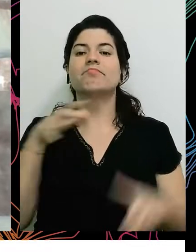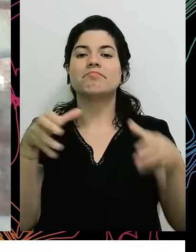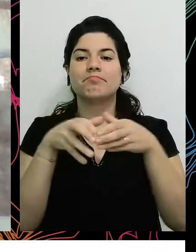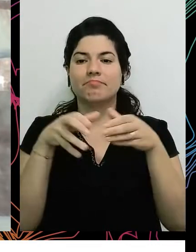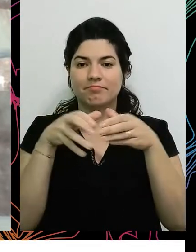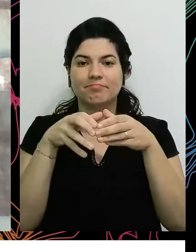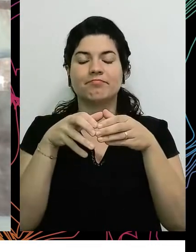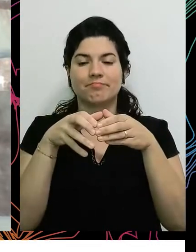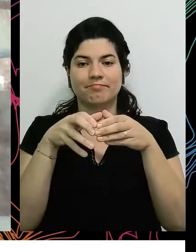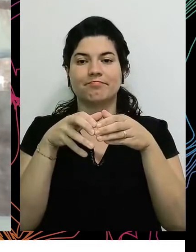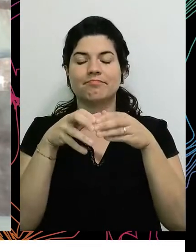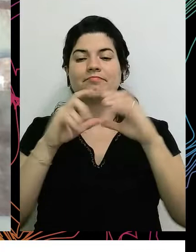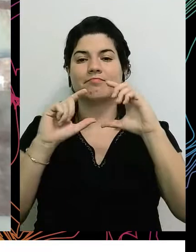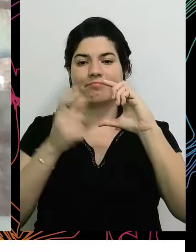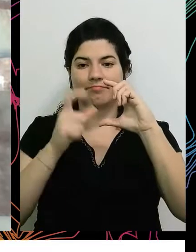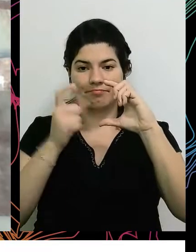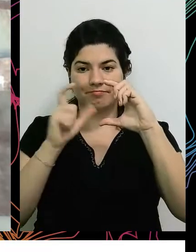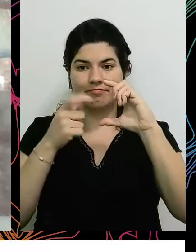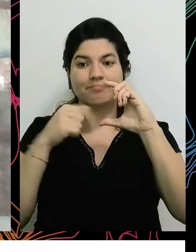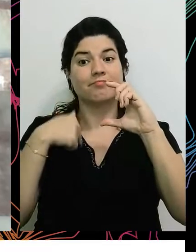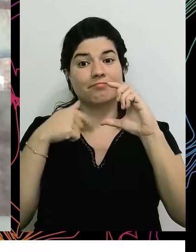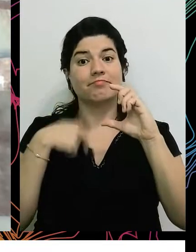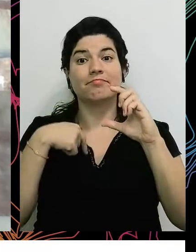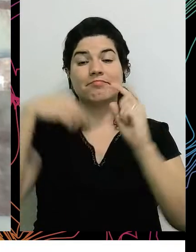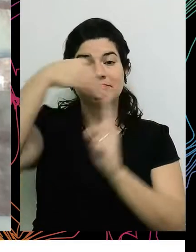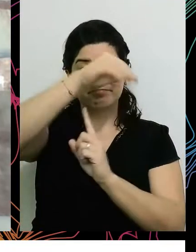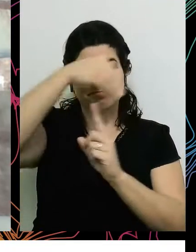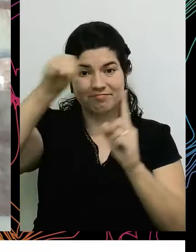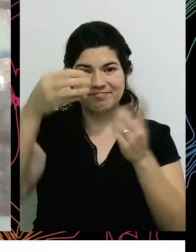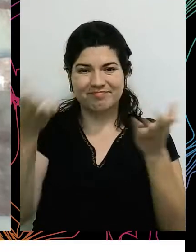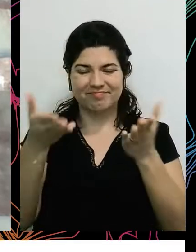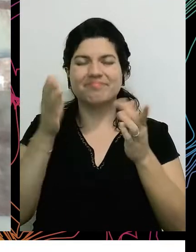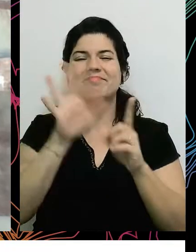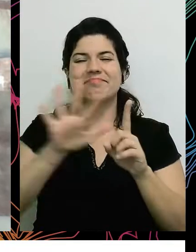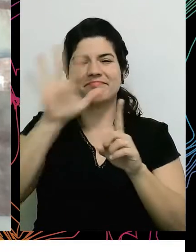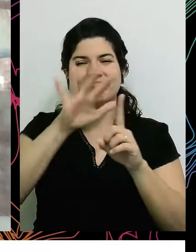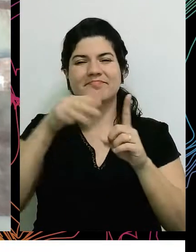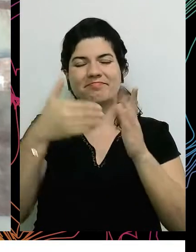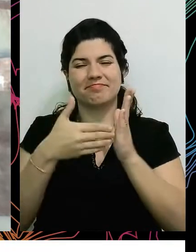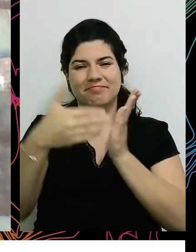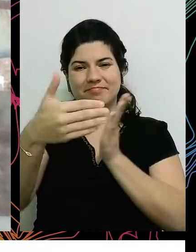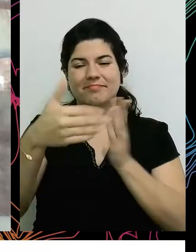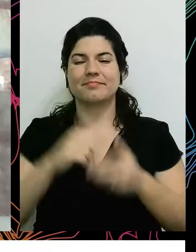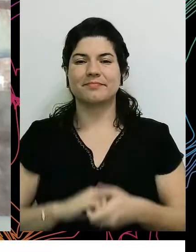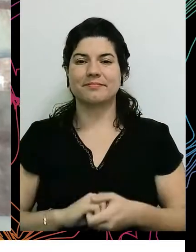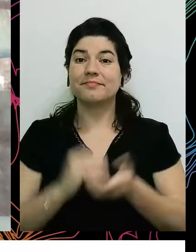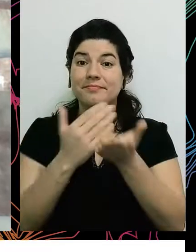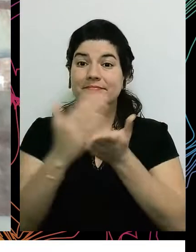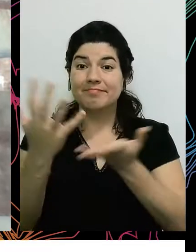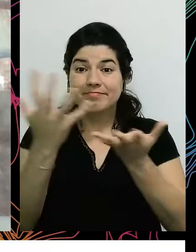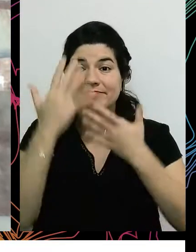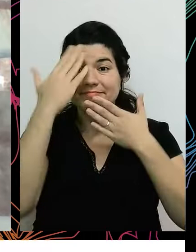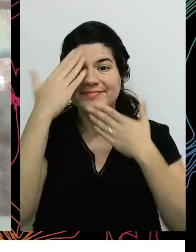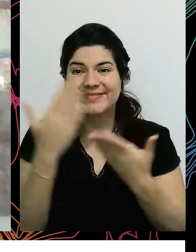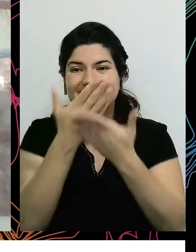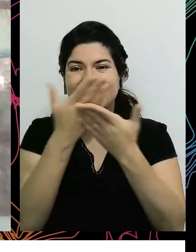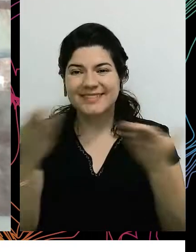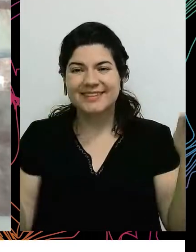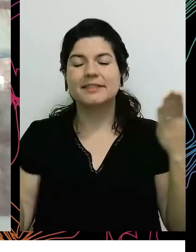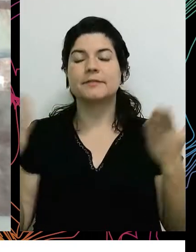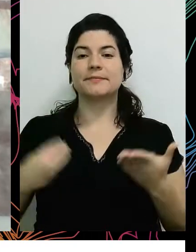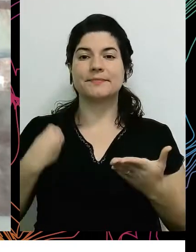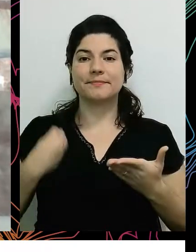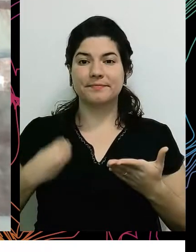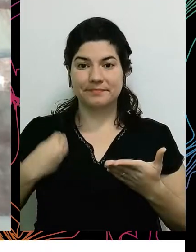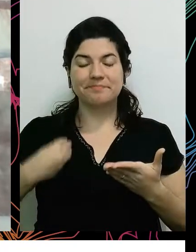do Instituto Ethos e serei a moderadora aqui do painel. Eu gostaria, então, de iniciar agradecendo a presença das